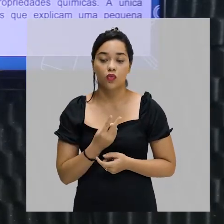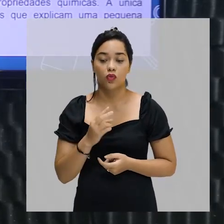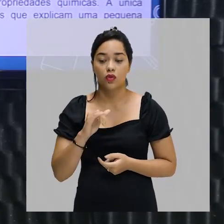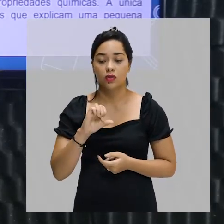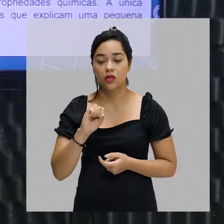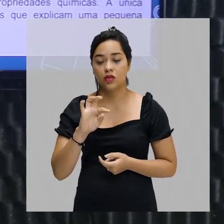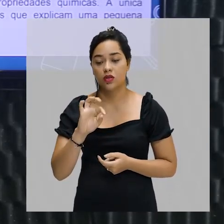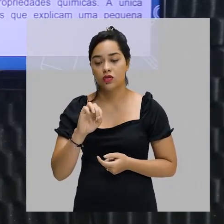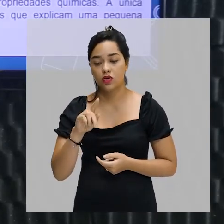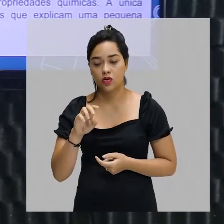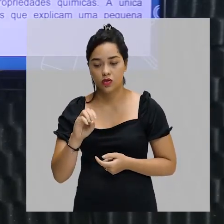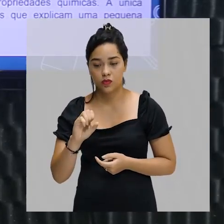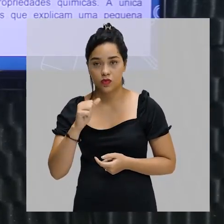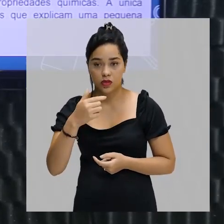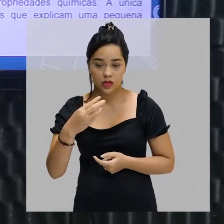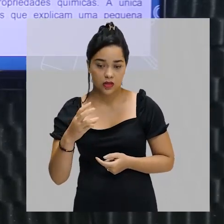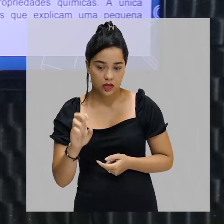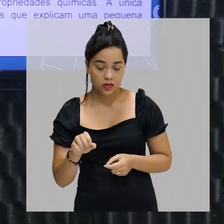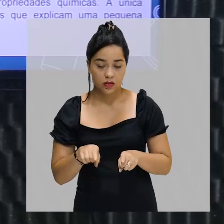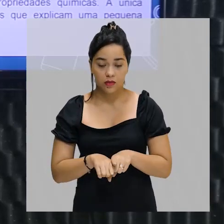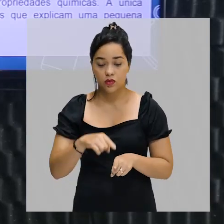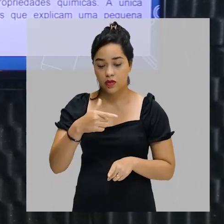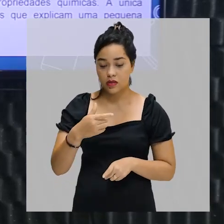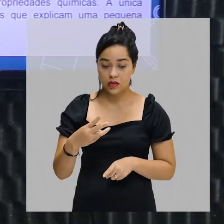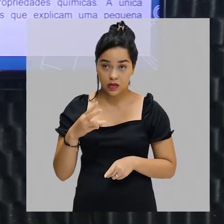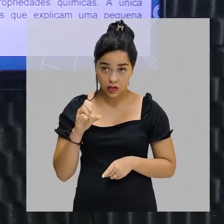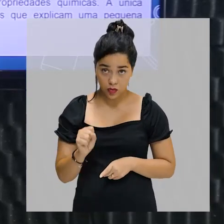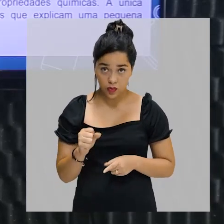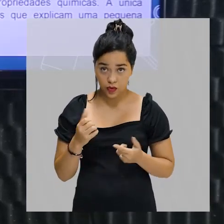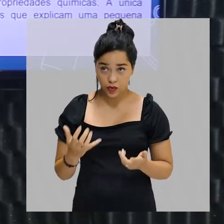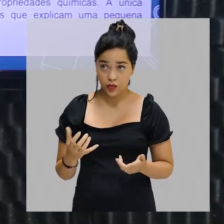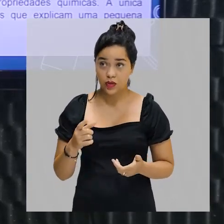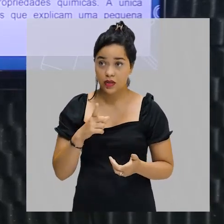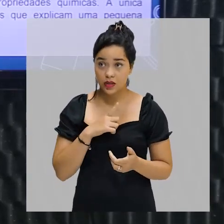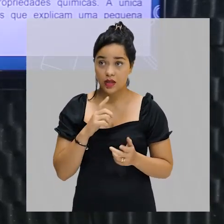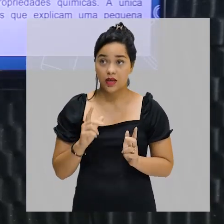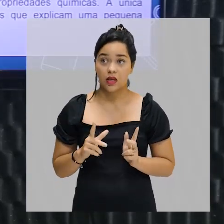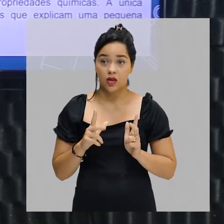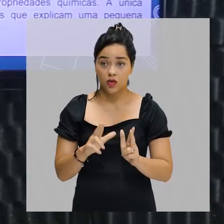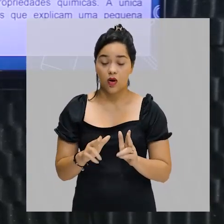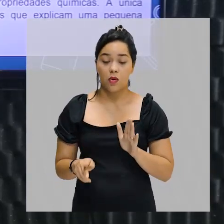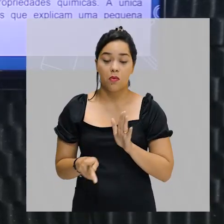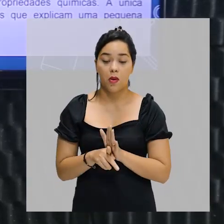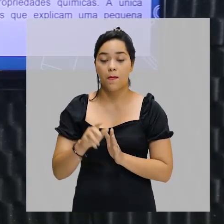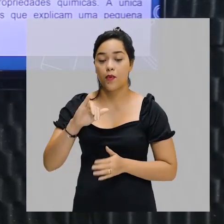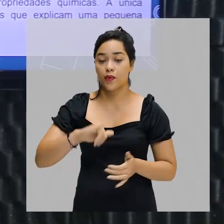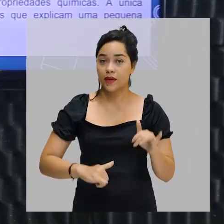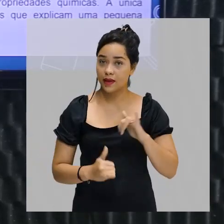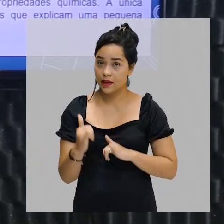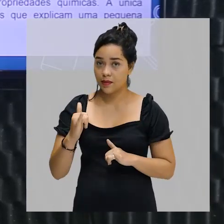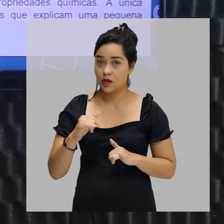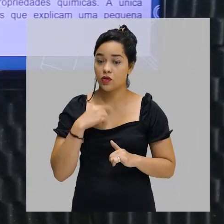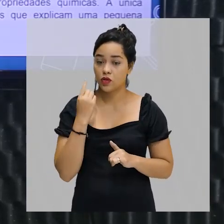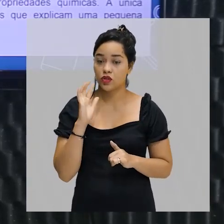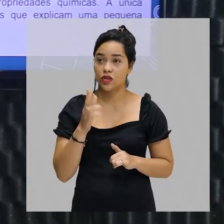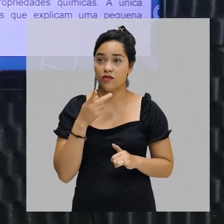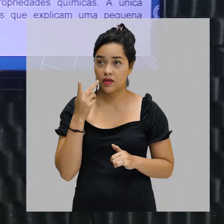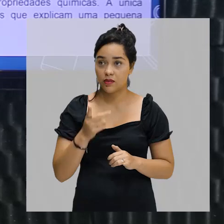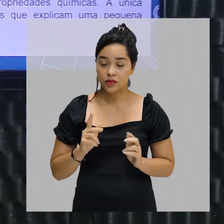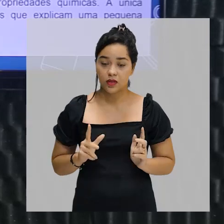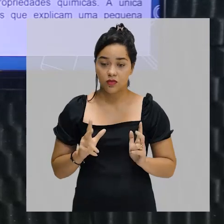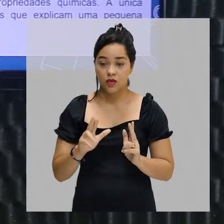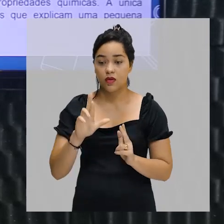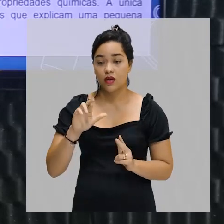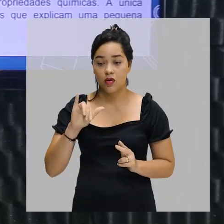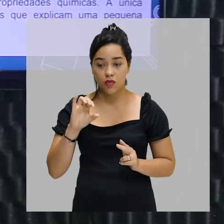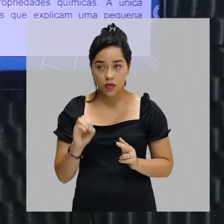o 235 e o 238, certo, têm a mesma propriedade química. Nós estamos falando do mesmo elemento, que é o